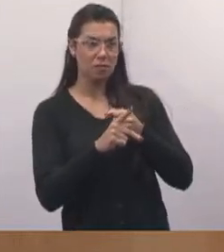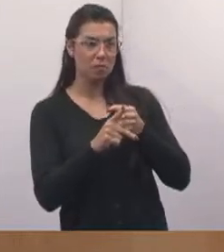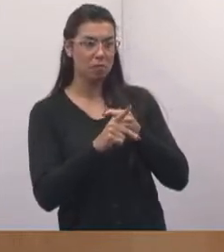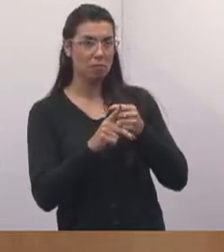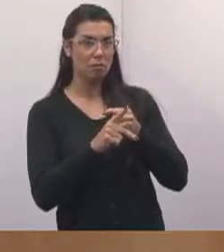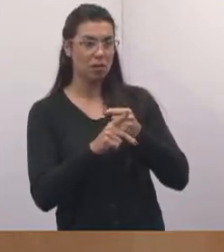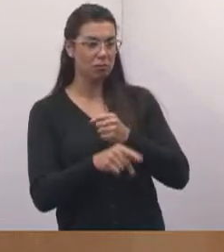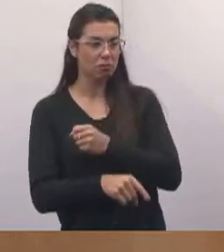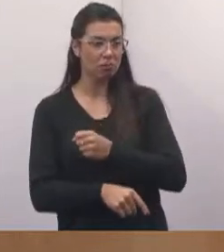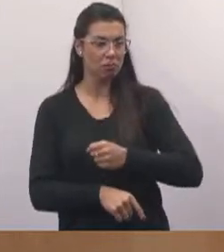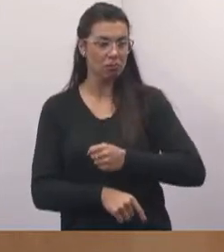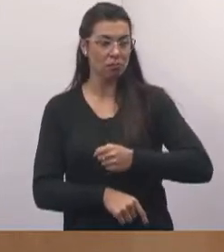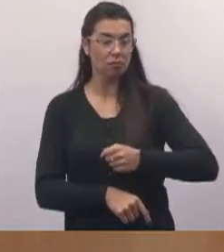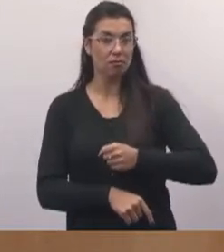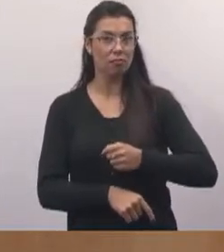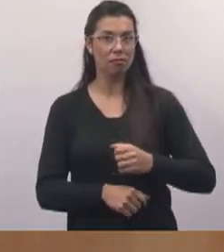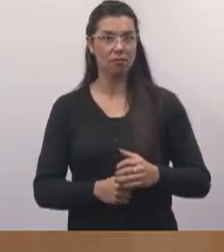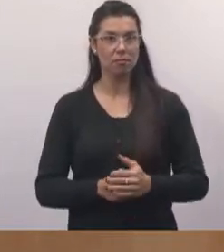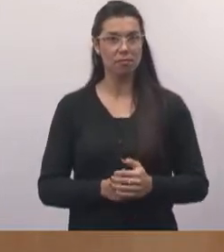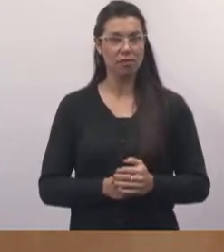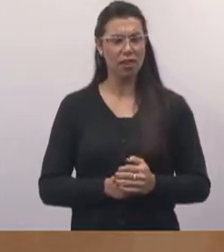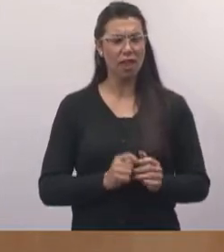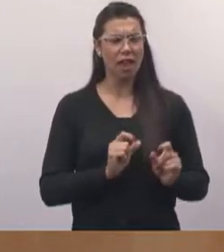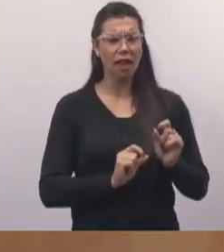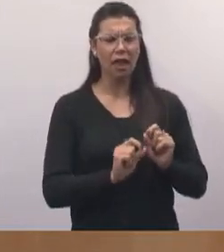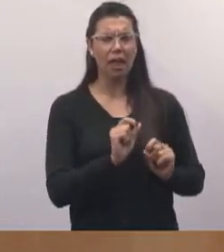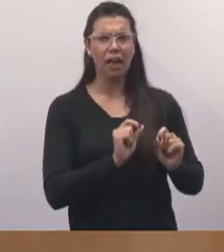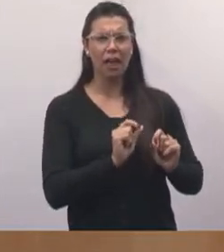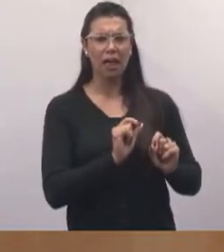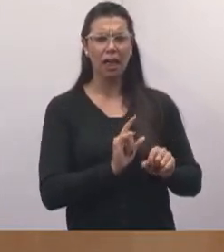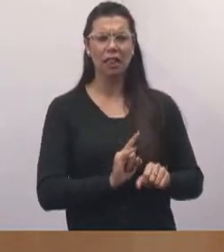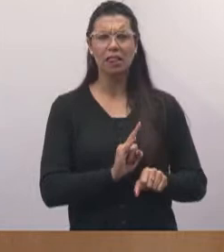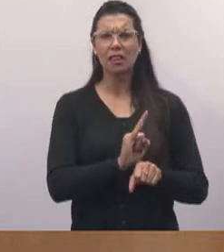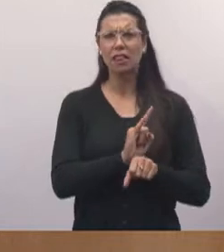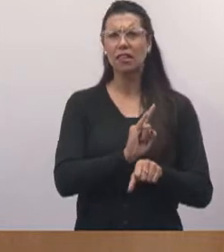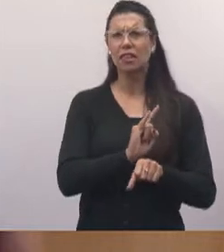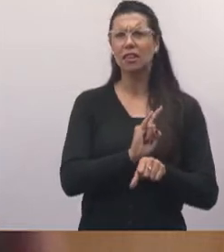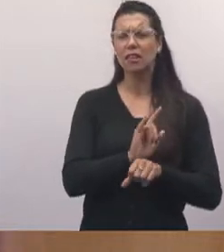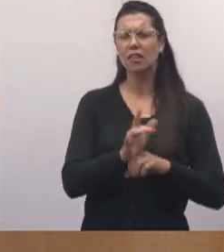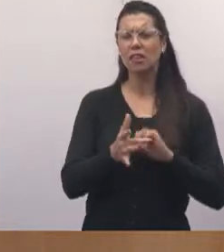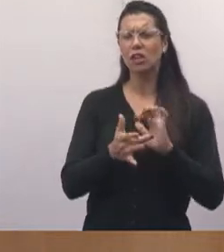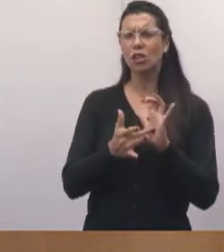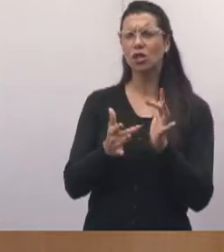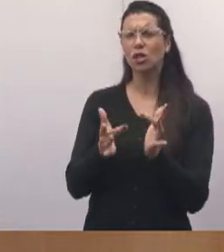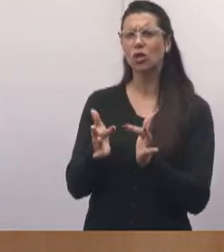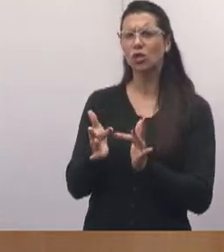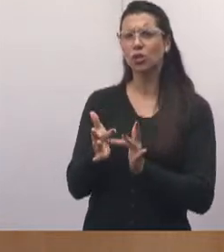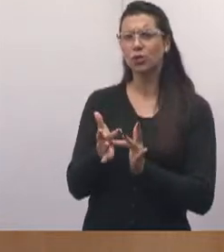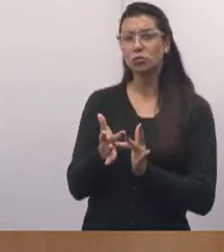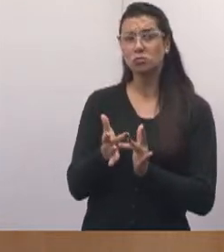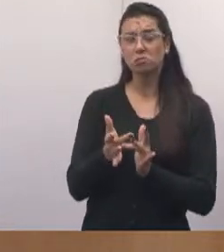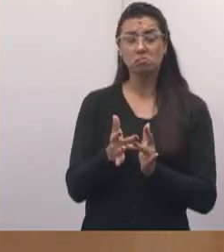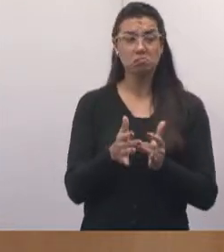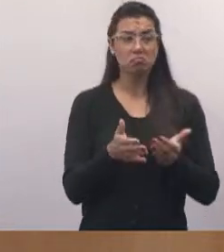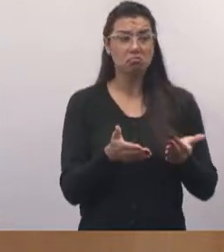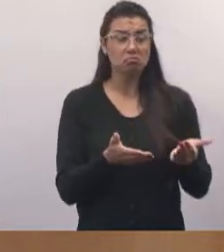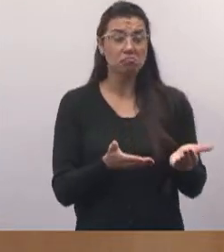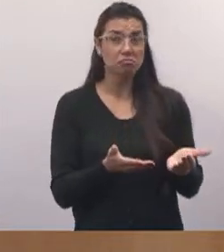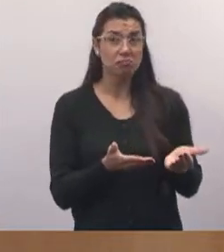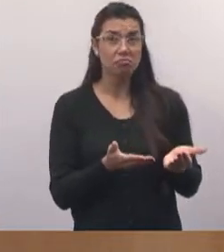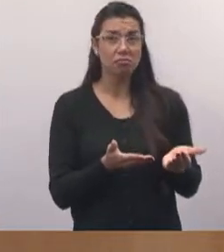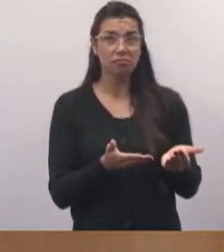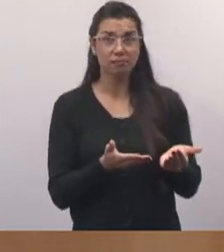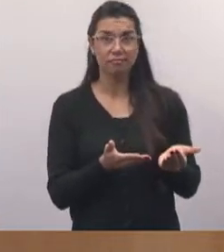sinal para que ele procurasse saber de quem Jesus estava